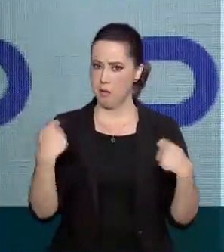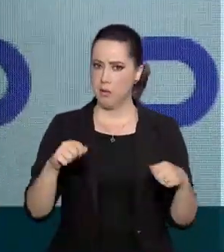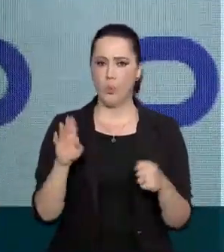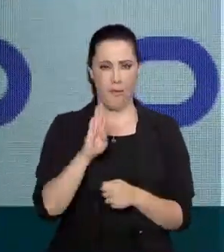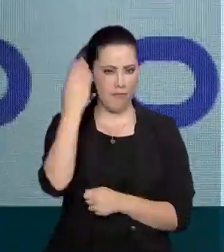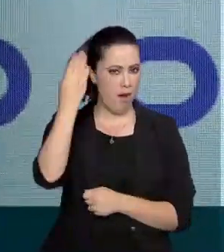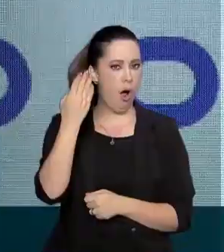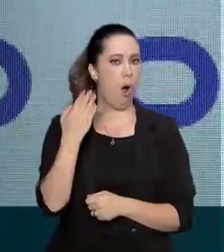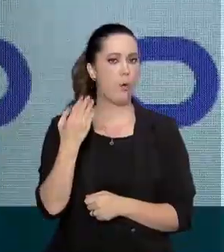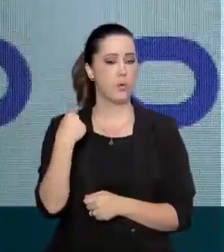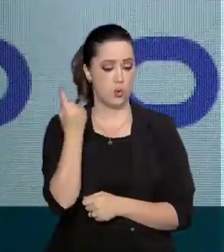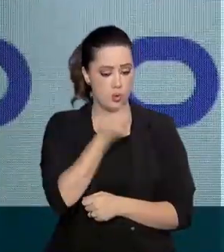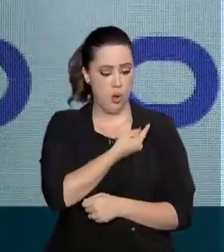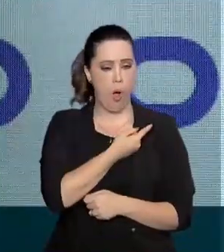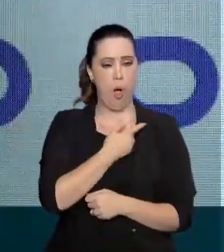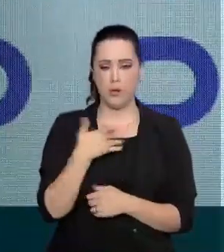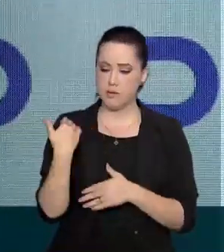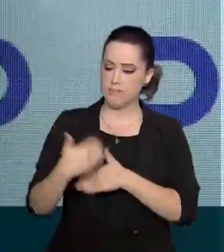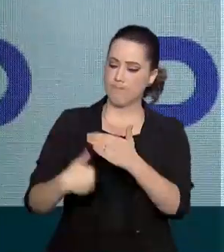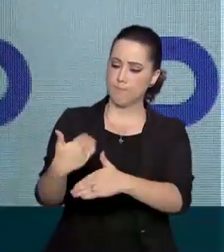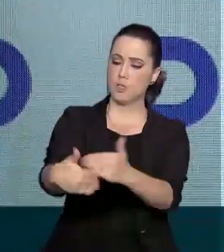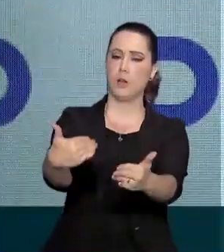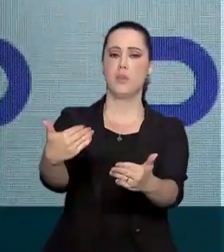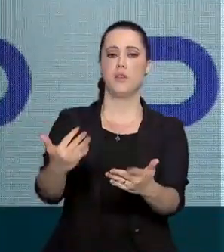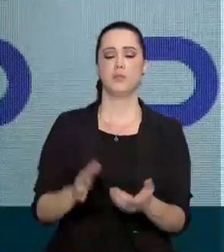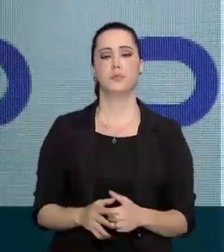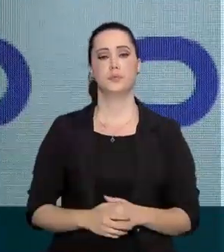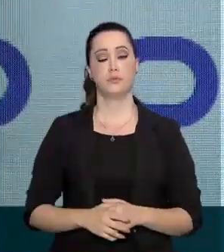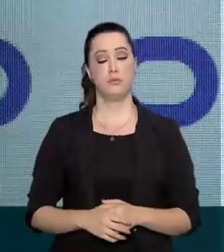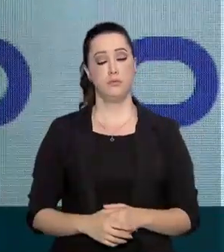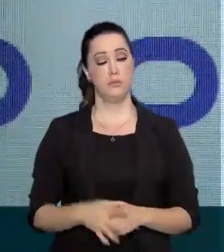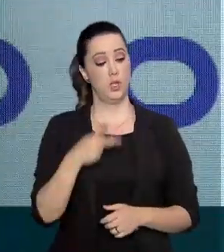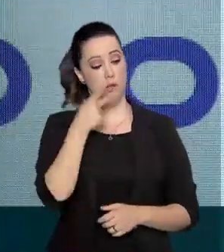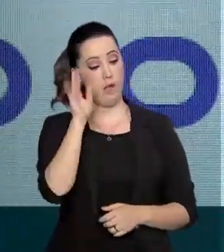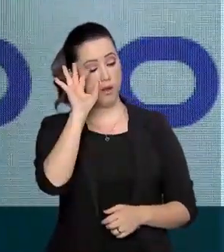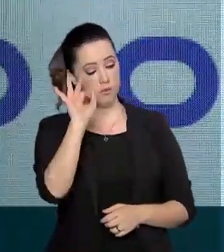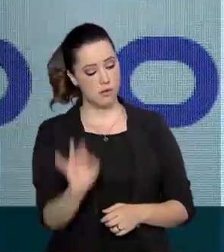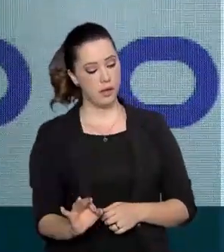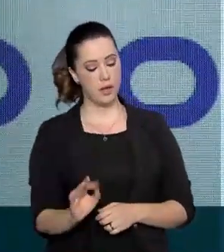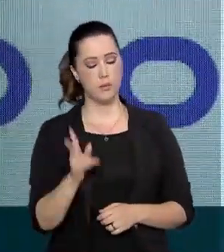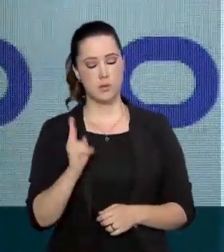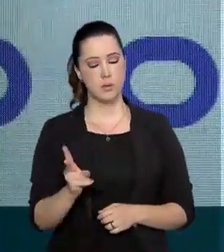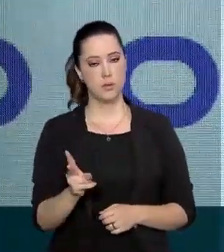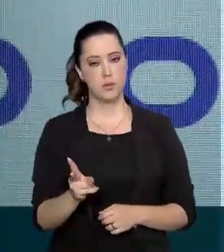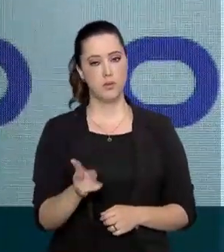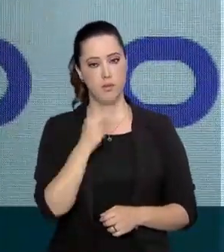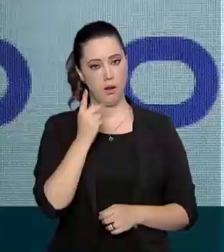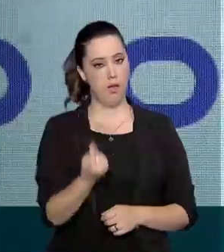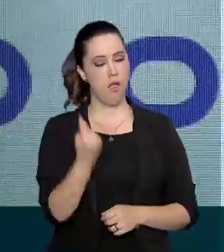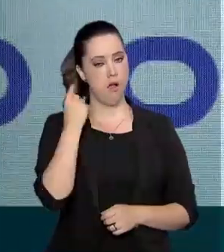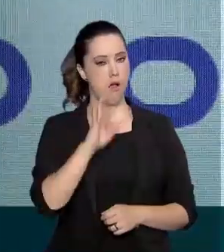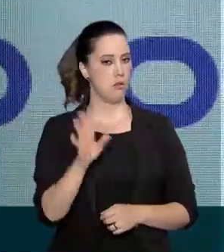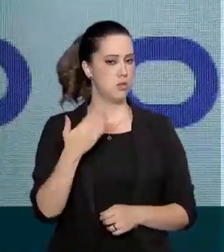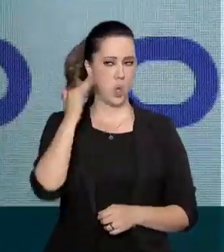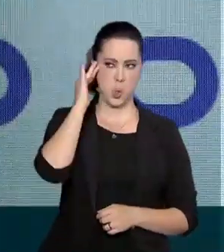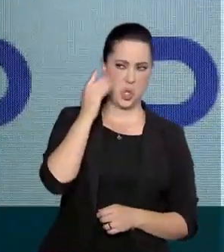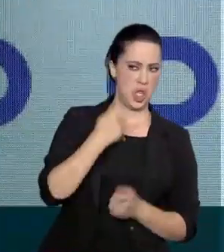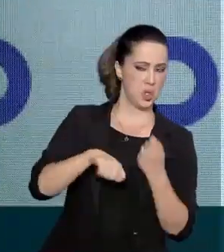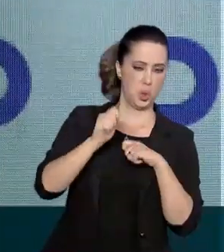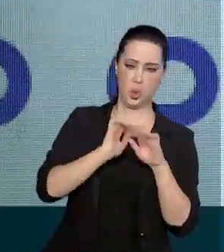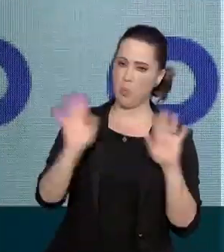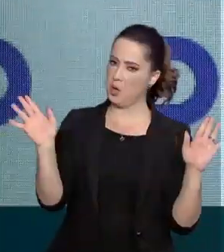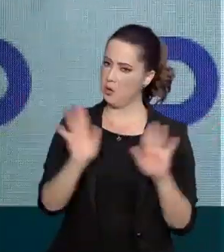E nós estamos caminhando. Deixo bem claro, já falei isso. Eu não entendo de economia.